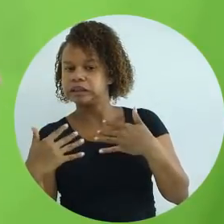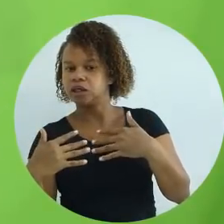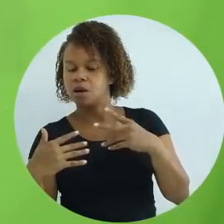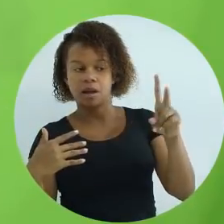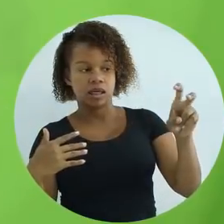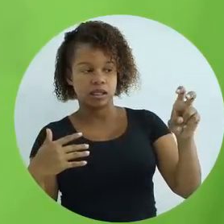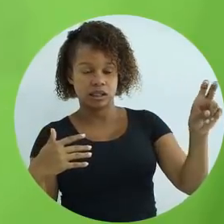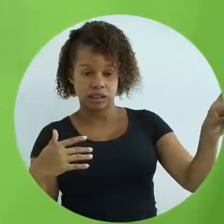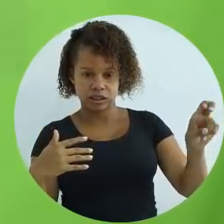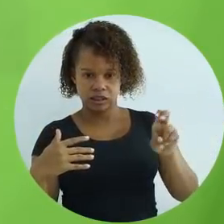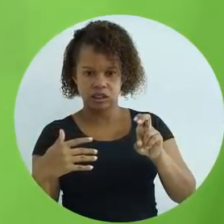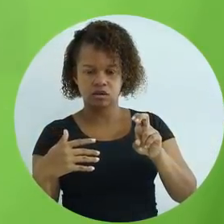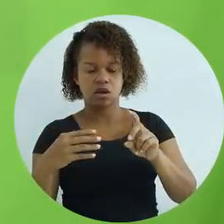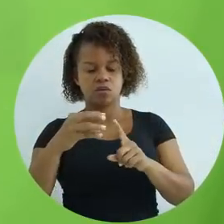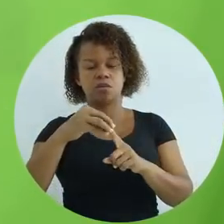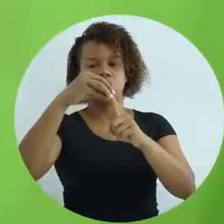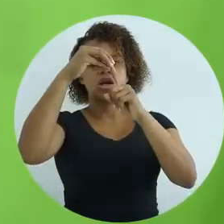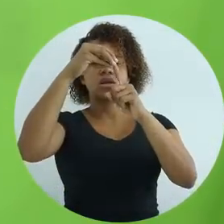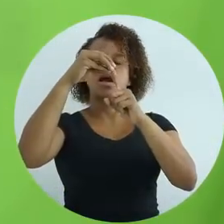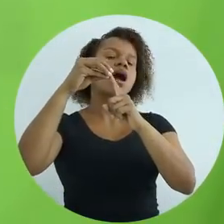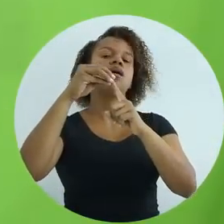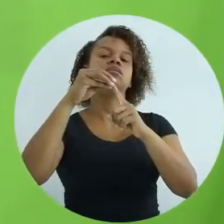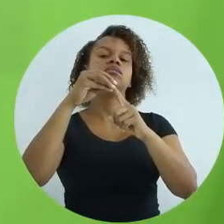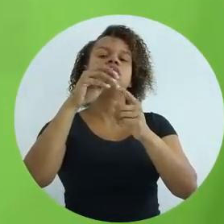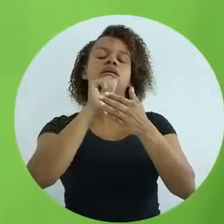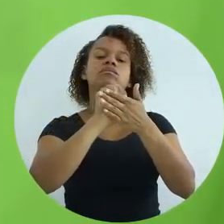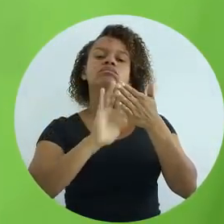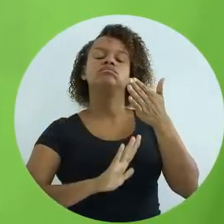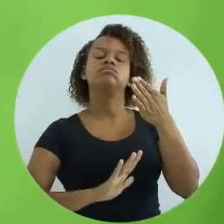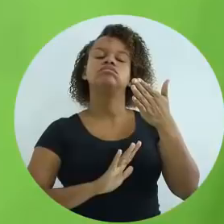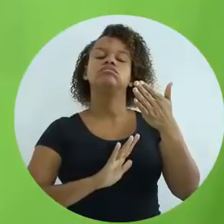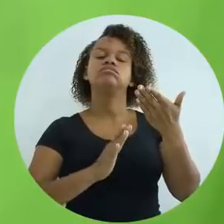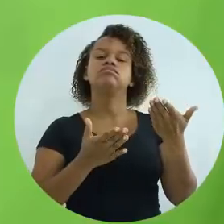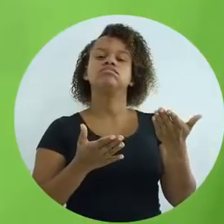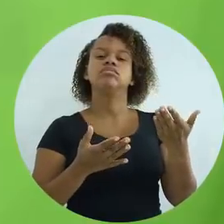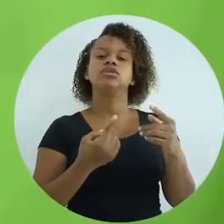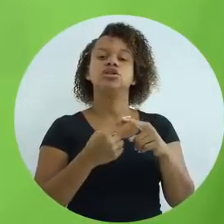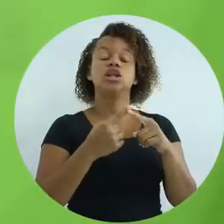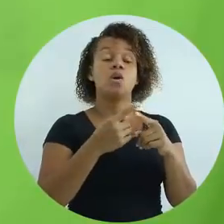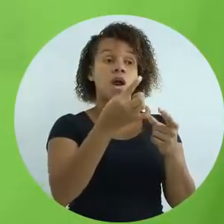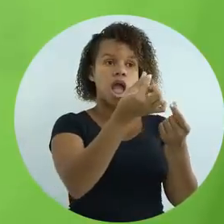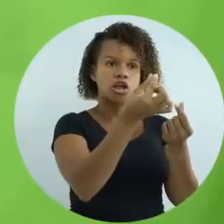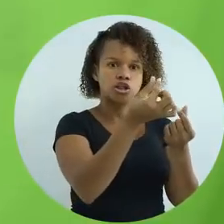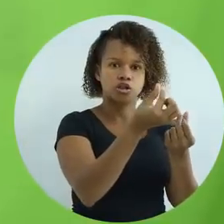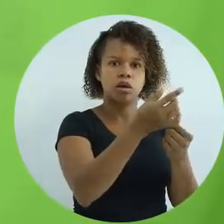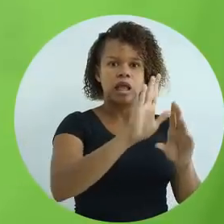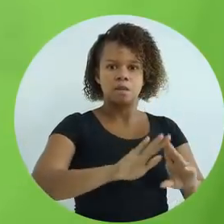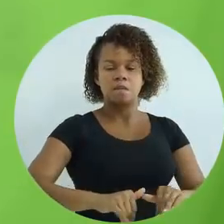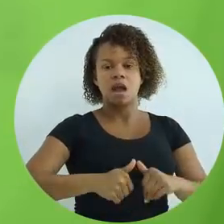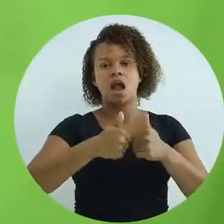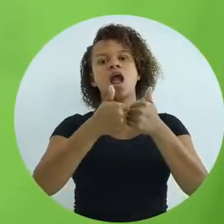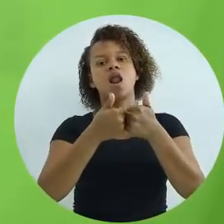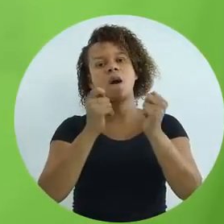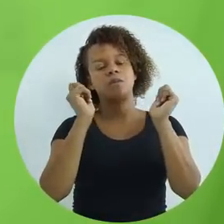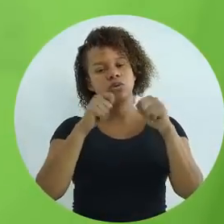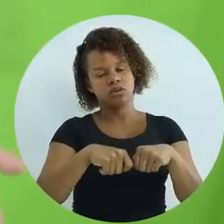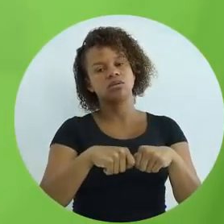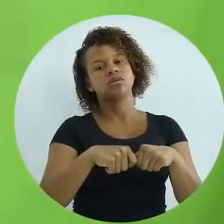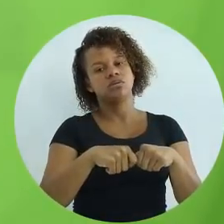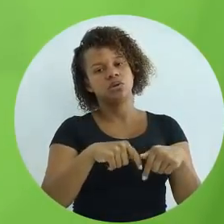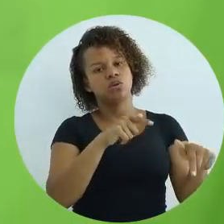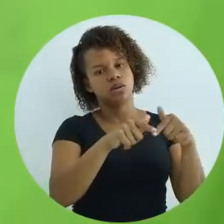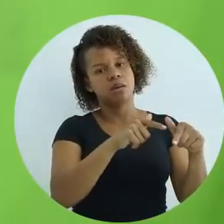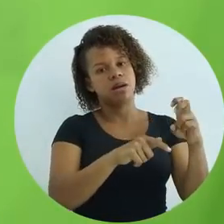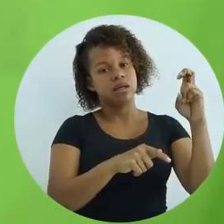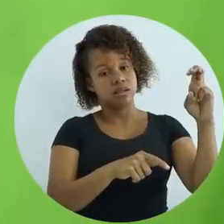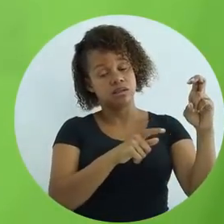5 funcionários e priorizar as tarefas que eles vão fazer, de forma que eu tenha um rendimento, o melhor rendimento possível do